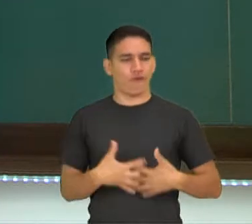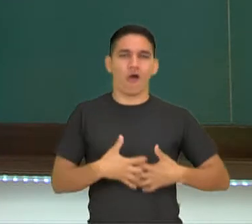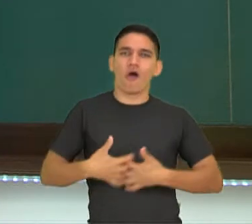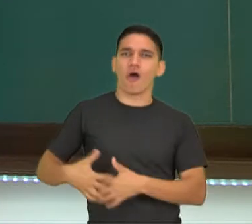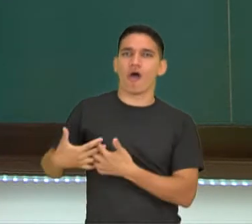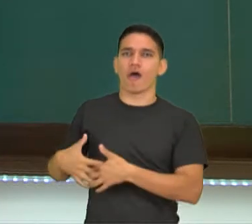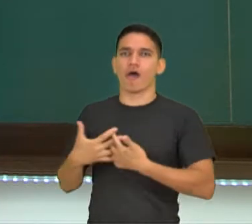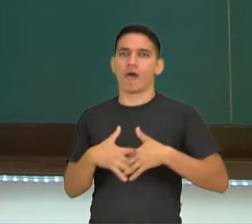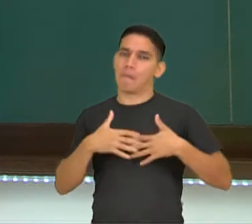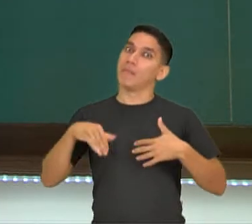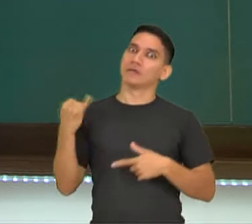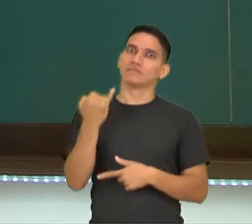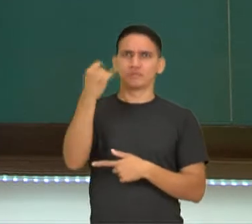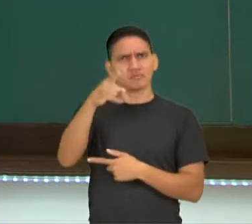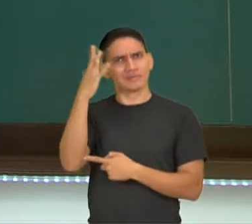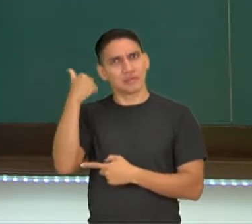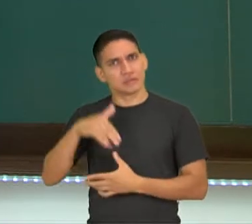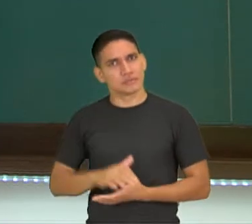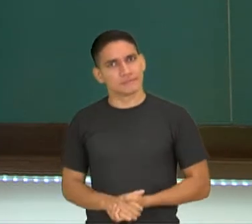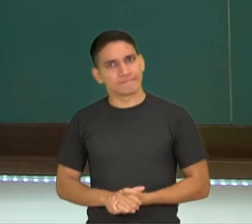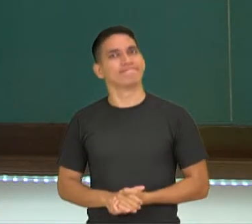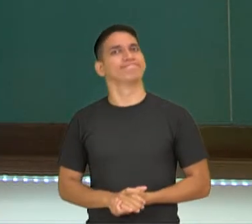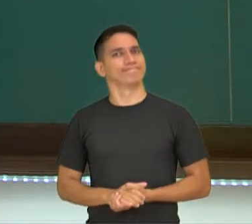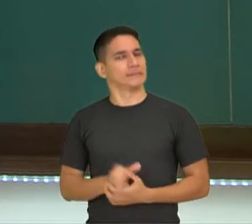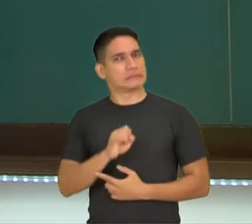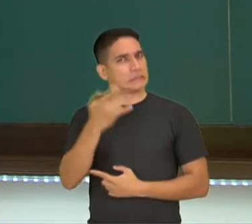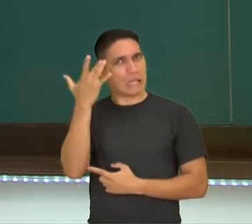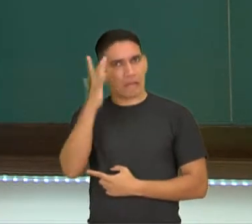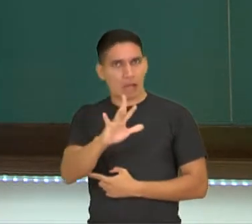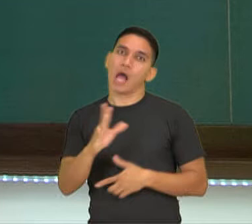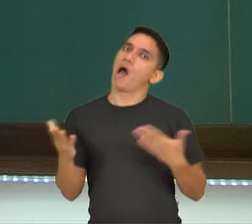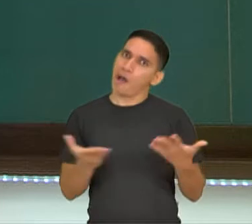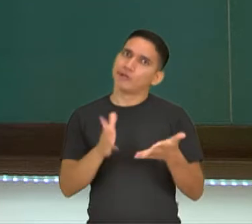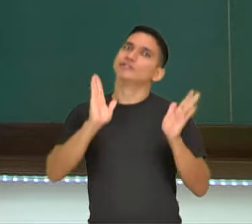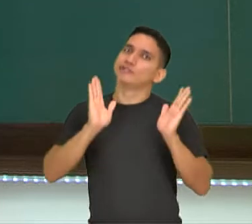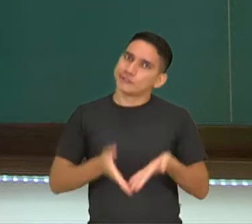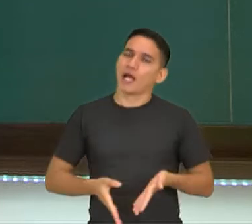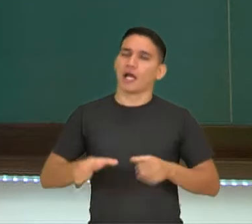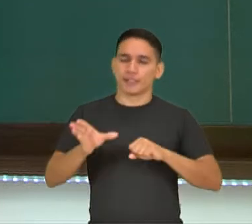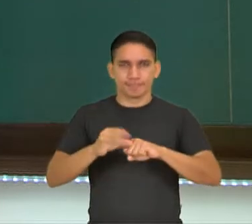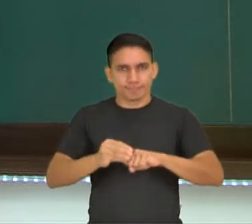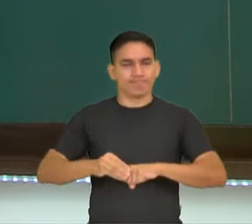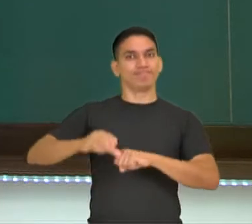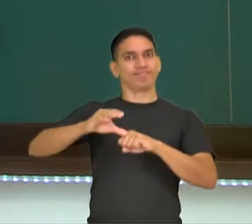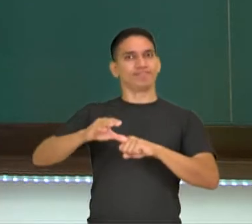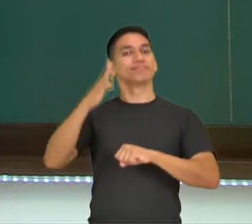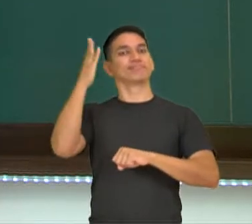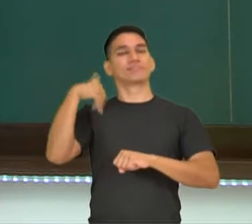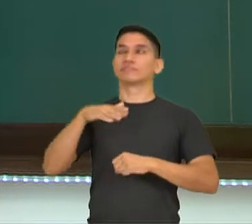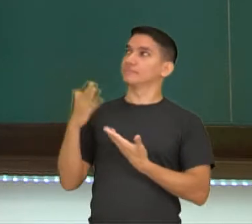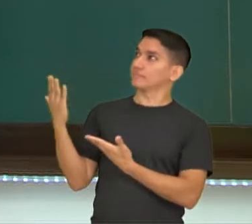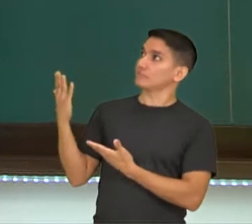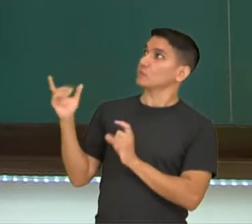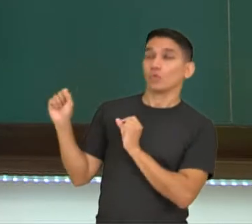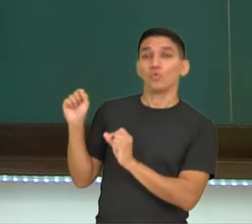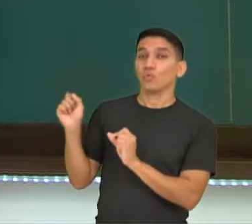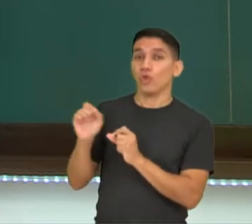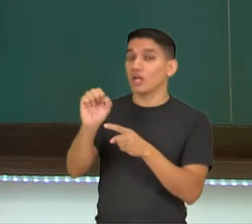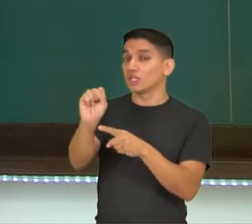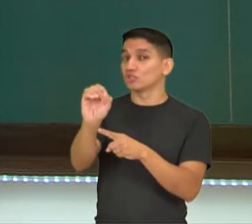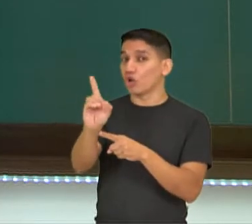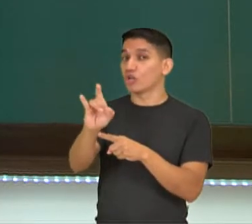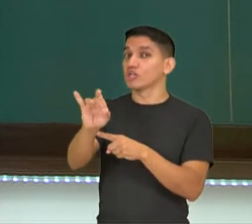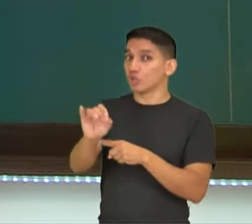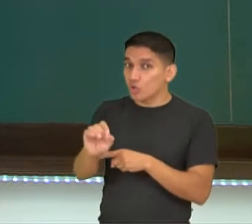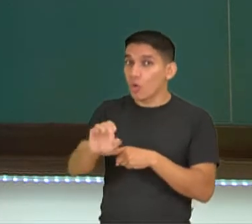corpo. Você sabia disso? Se você não sabia, agora você é conhecedor dessa parte aqui, ó. O sódio é um